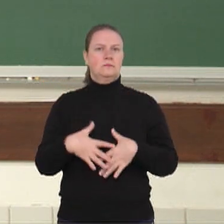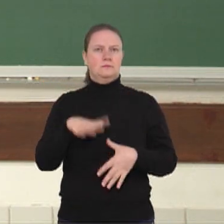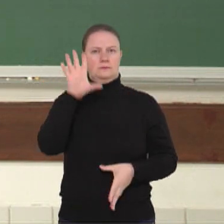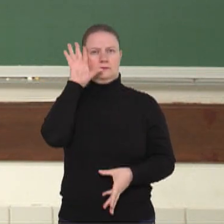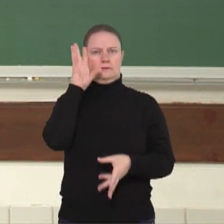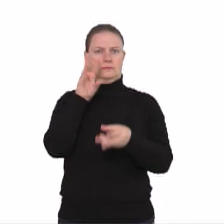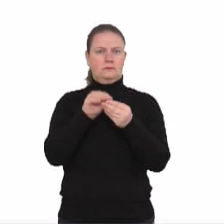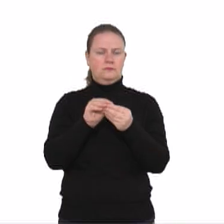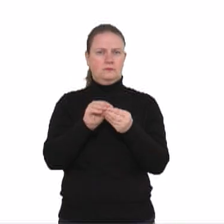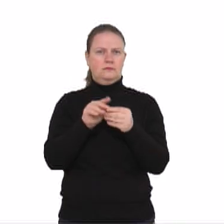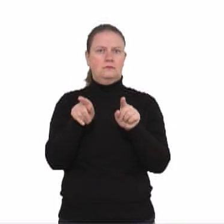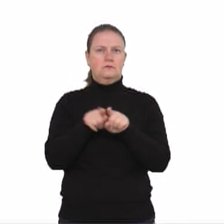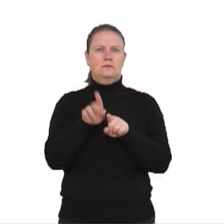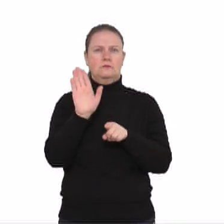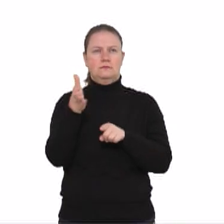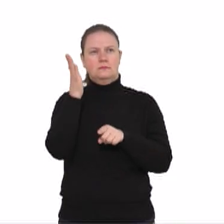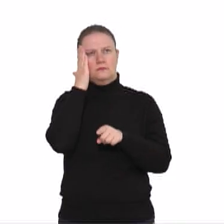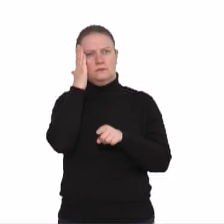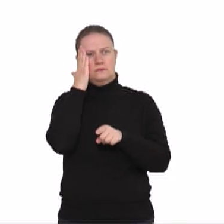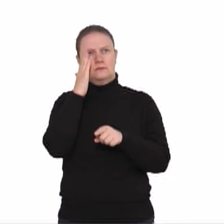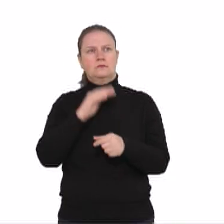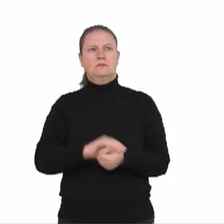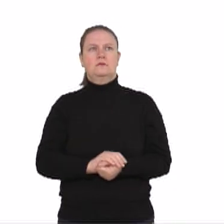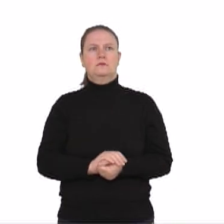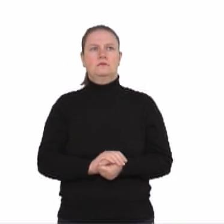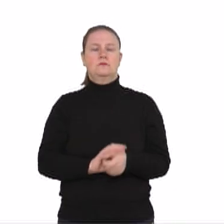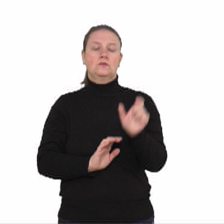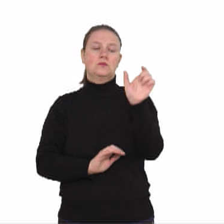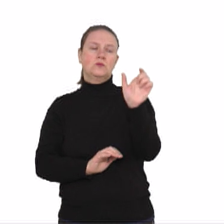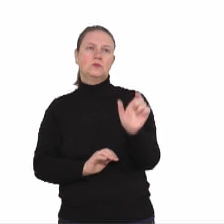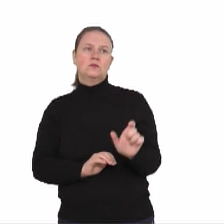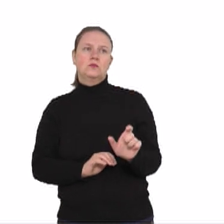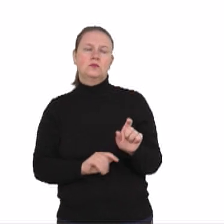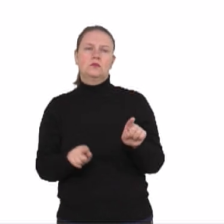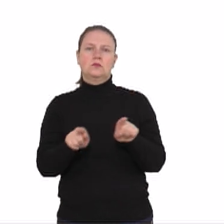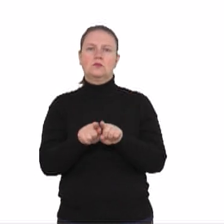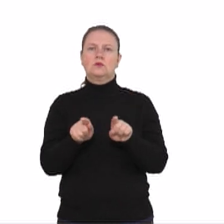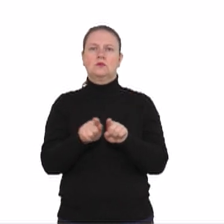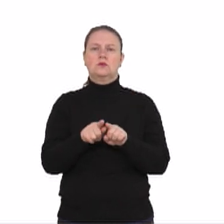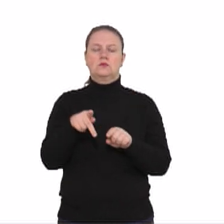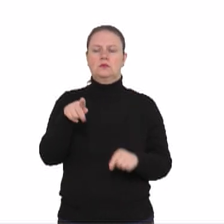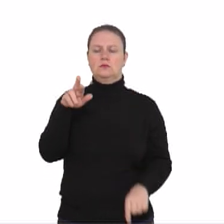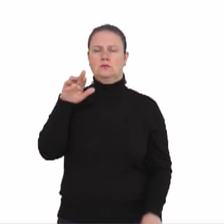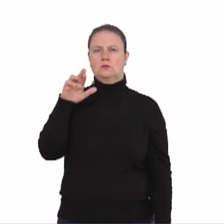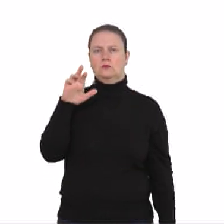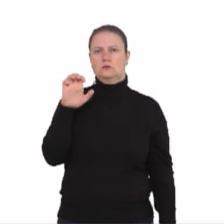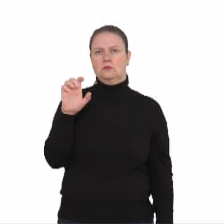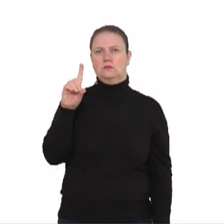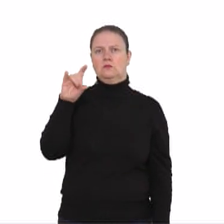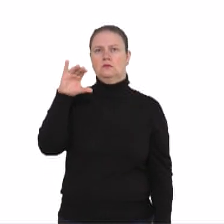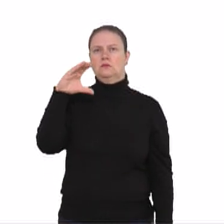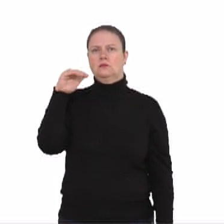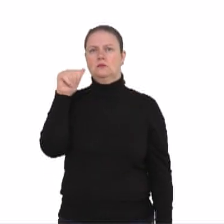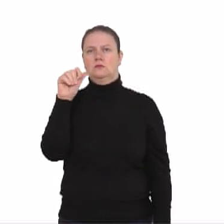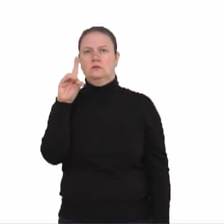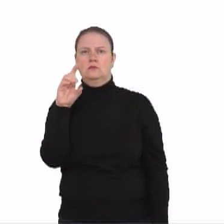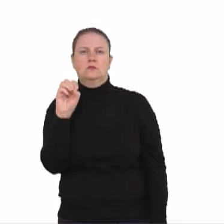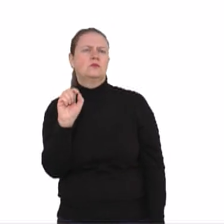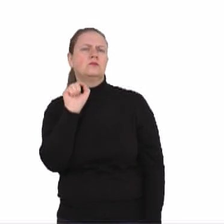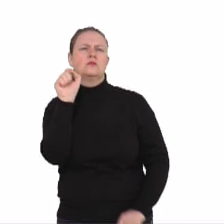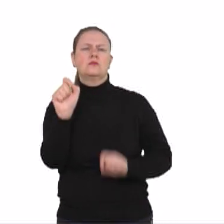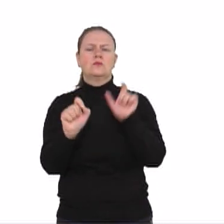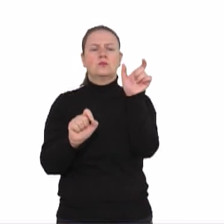retomando o sujeito, que você já sabe, vou ler ali, sujeito e predicado. De quem ou do que eu falo na